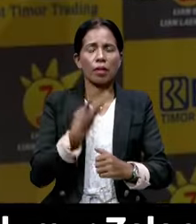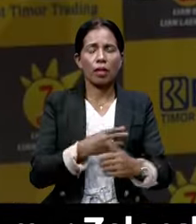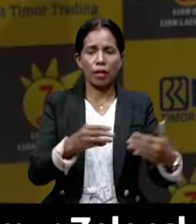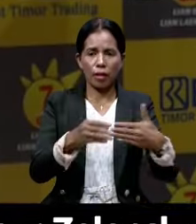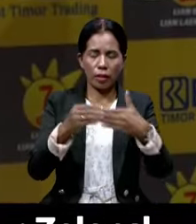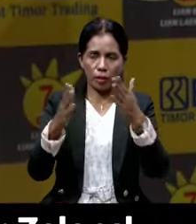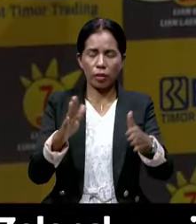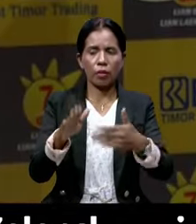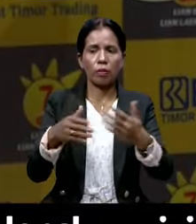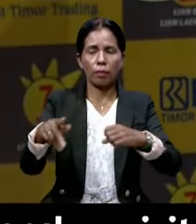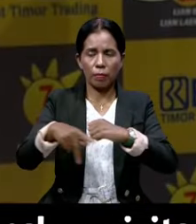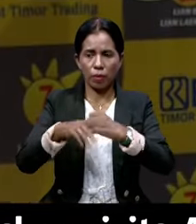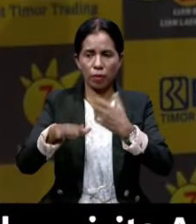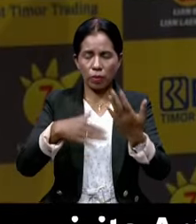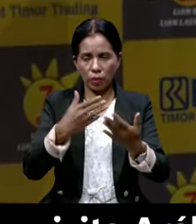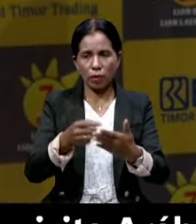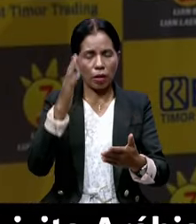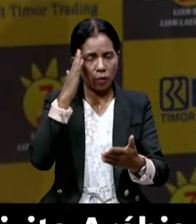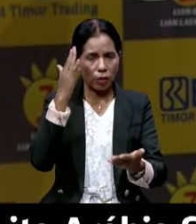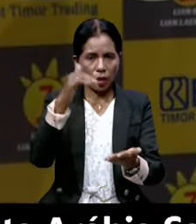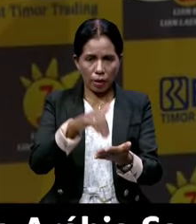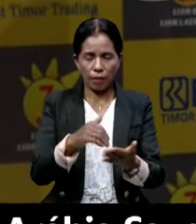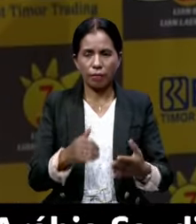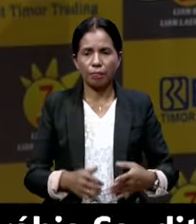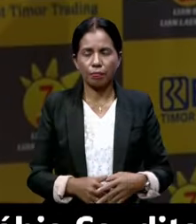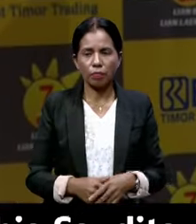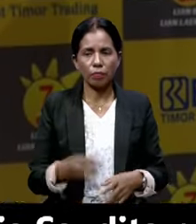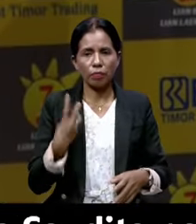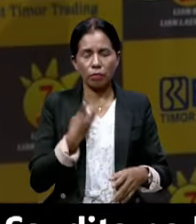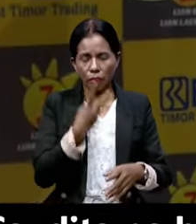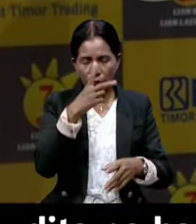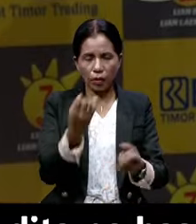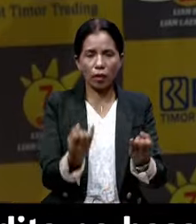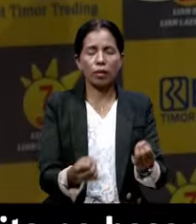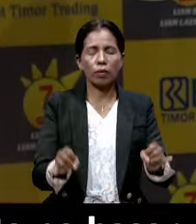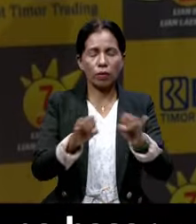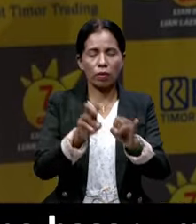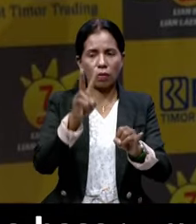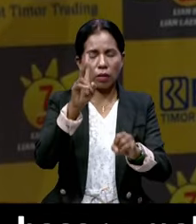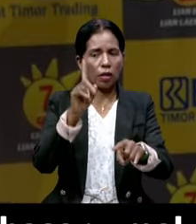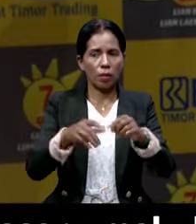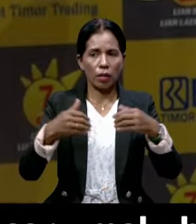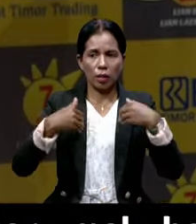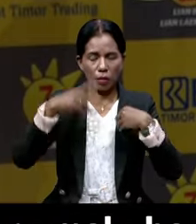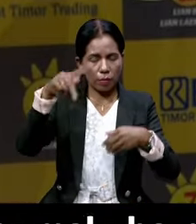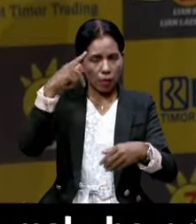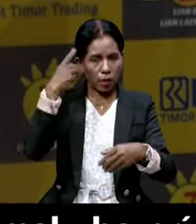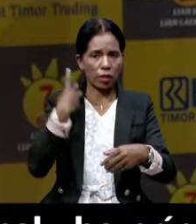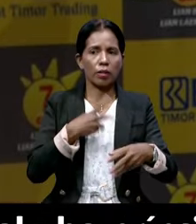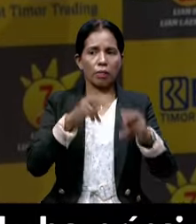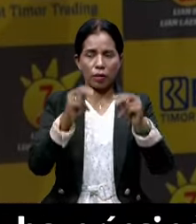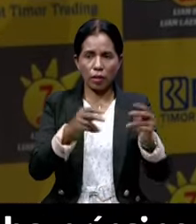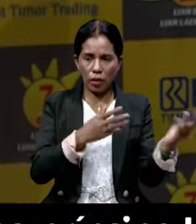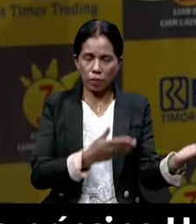sira partido sira halo reflexão kata que instrução ruane la belia politização ita precisa hodi ba